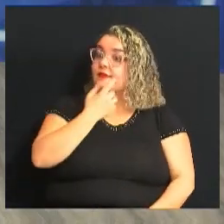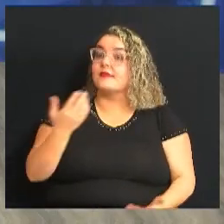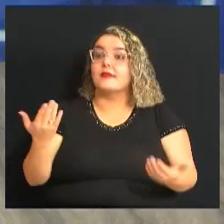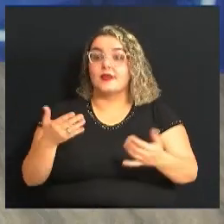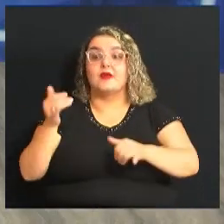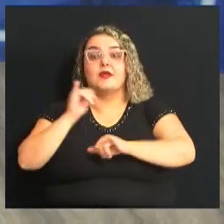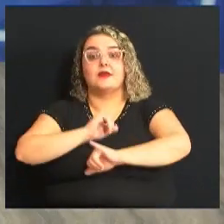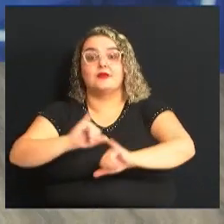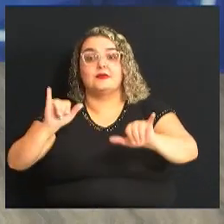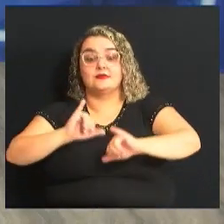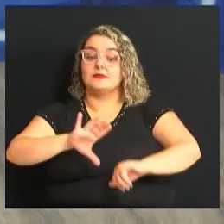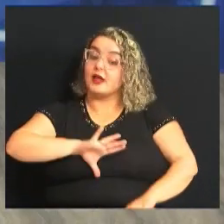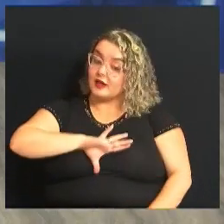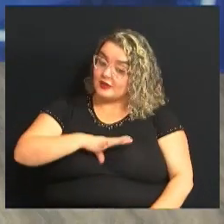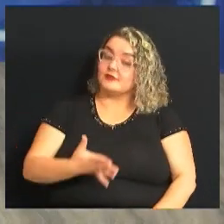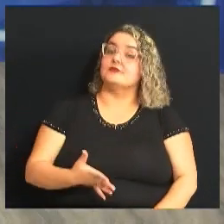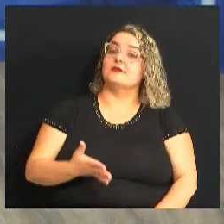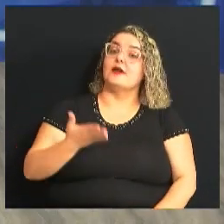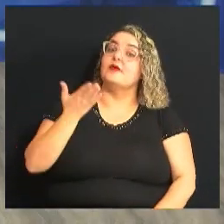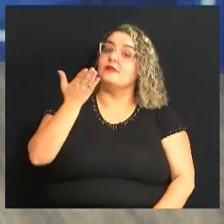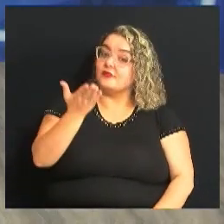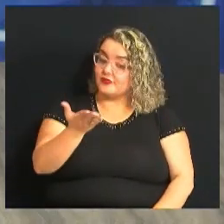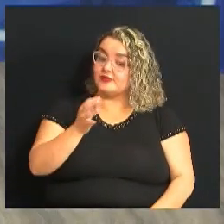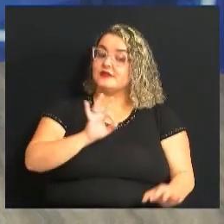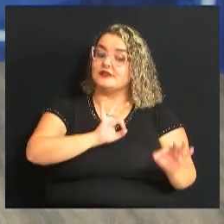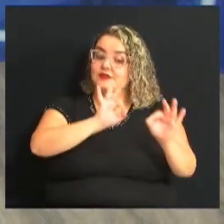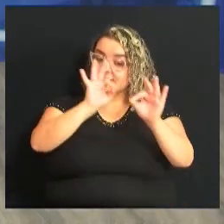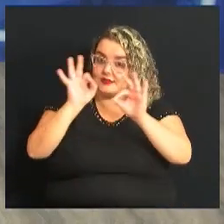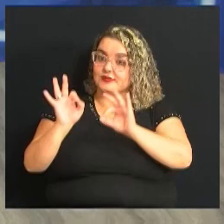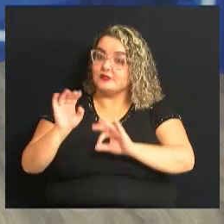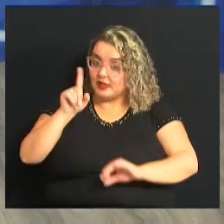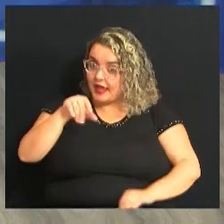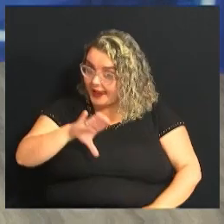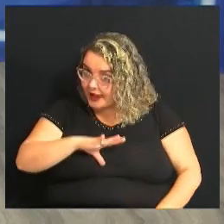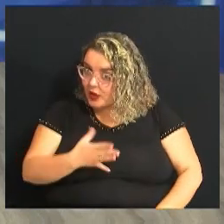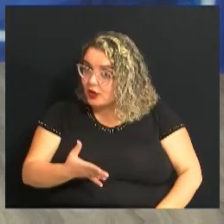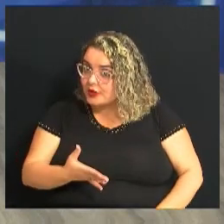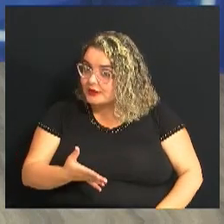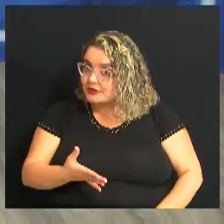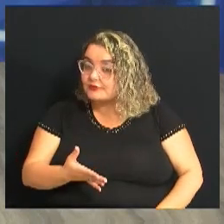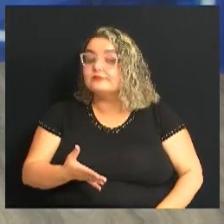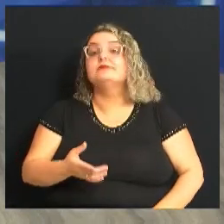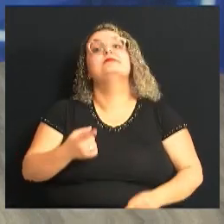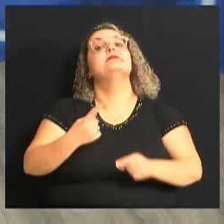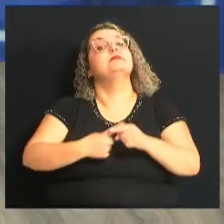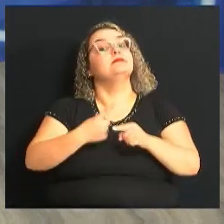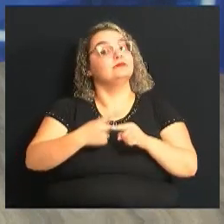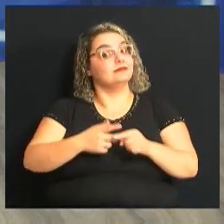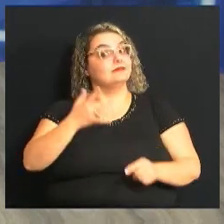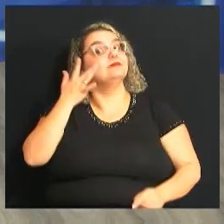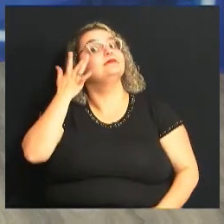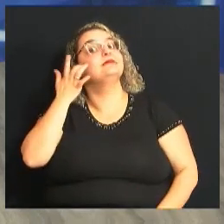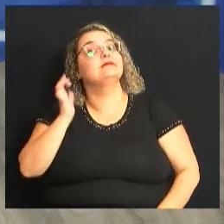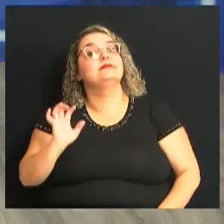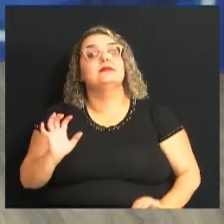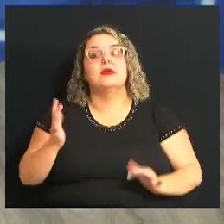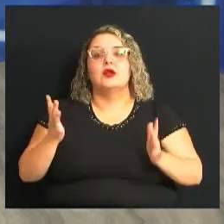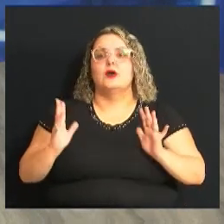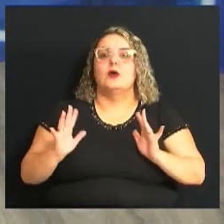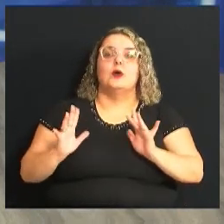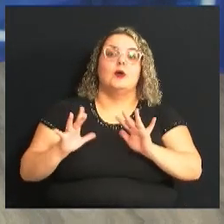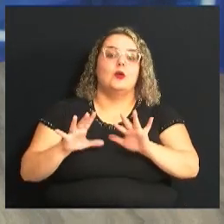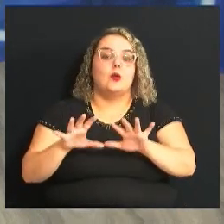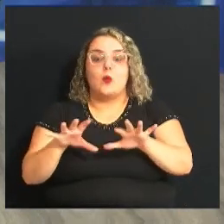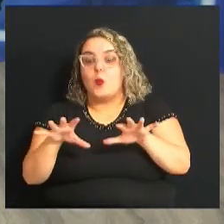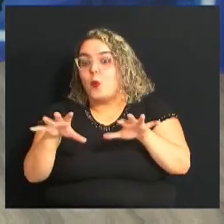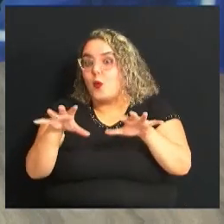os corajosos. Você que está nos acompanhando é corajoso porque amanhã acontece uma caminhada assombrada. Ah,